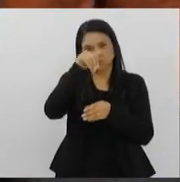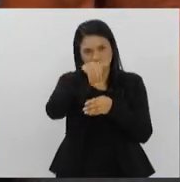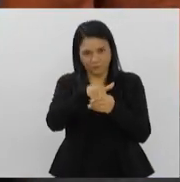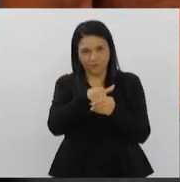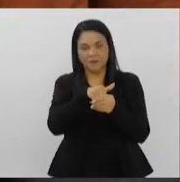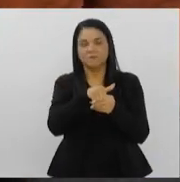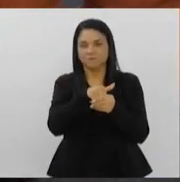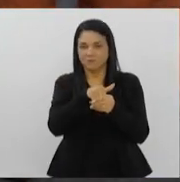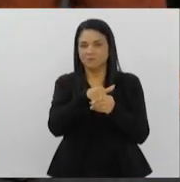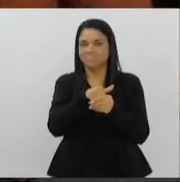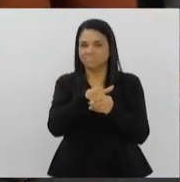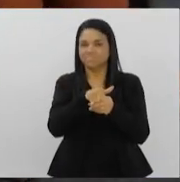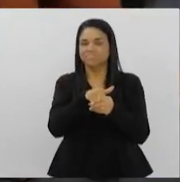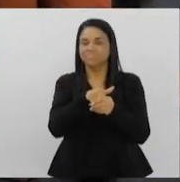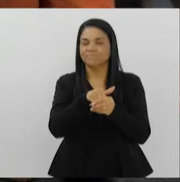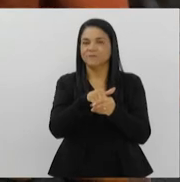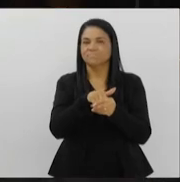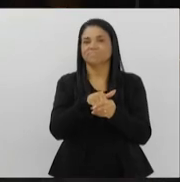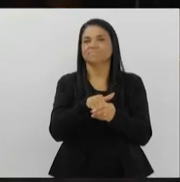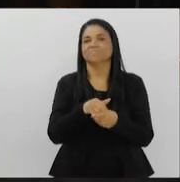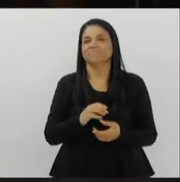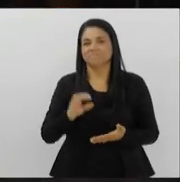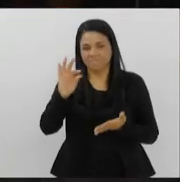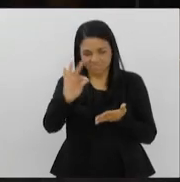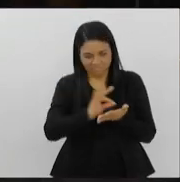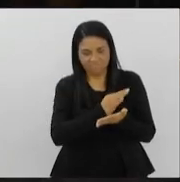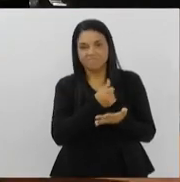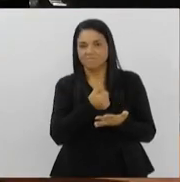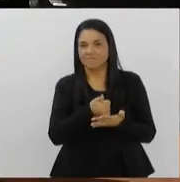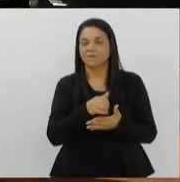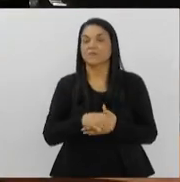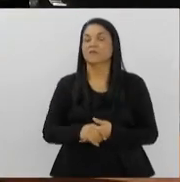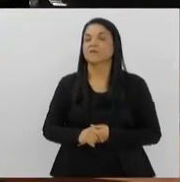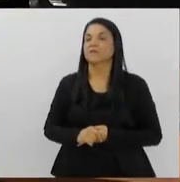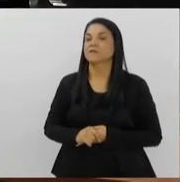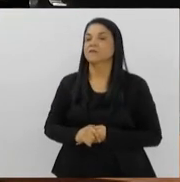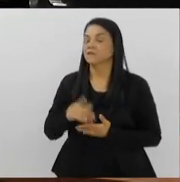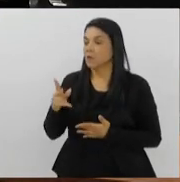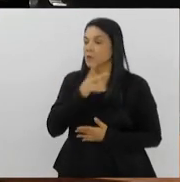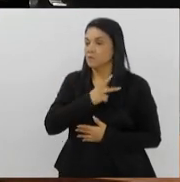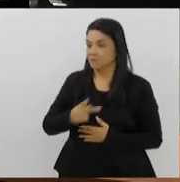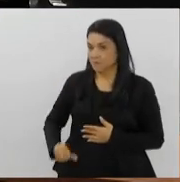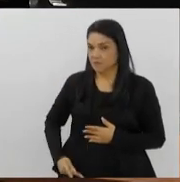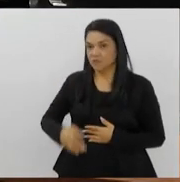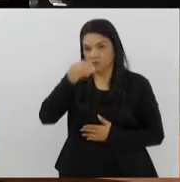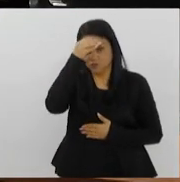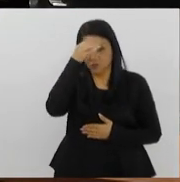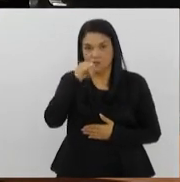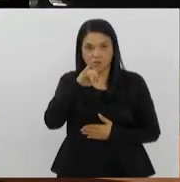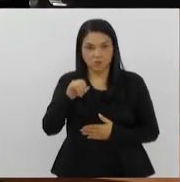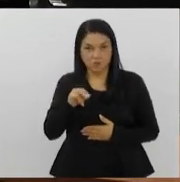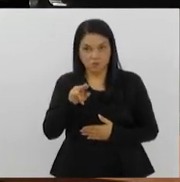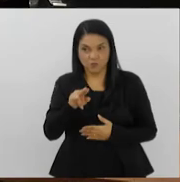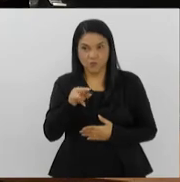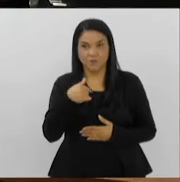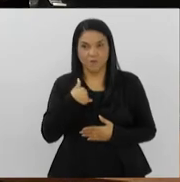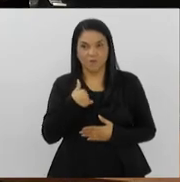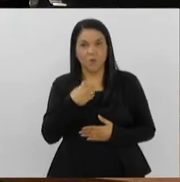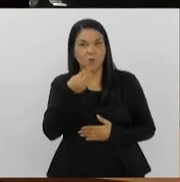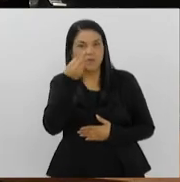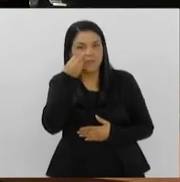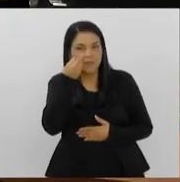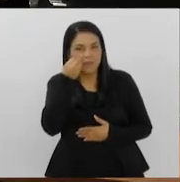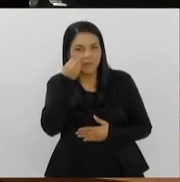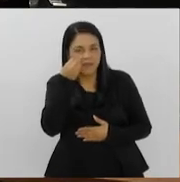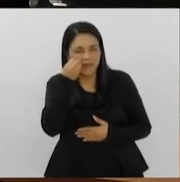projeto, torcendo pela sua sanção. Senhor deputado, deputada Tiaju, presidente, senhoras e senhores, eu vou tentar reparar